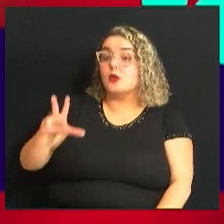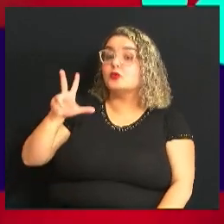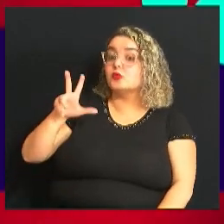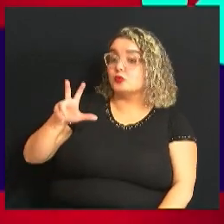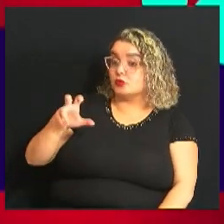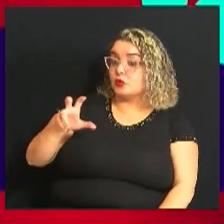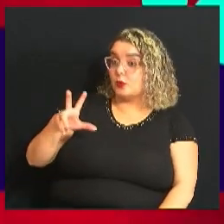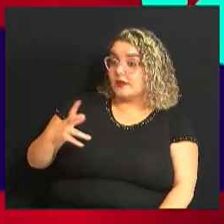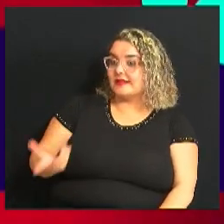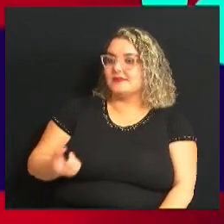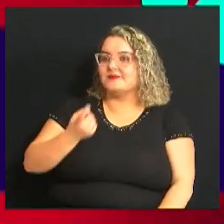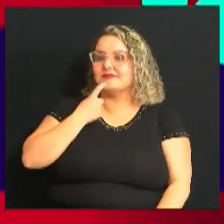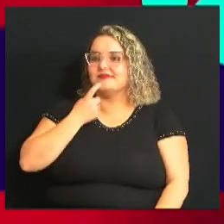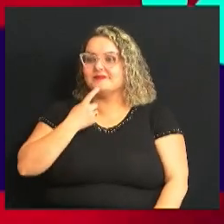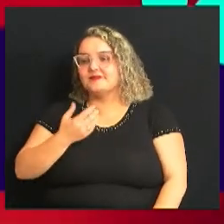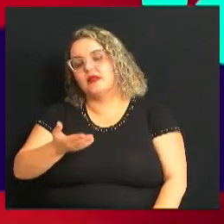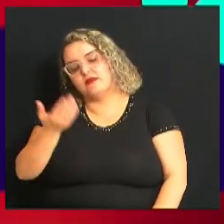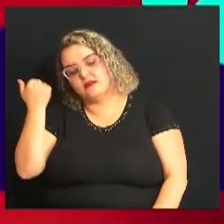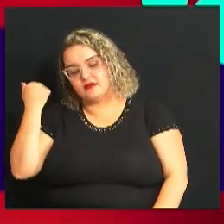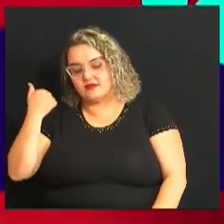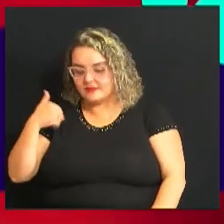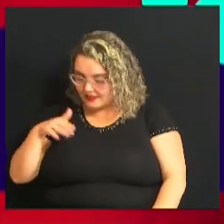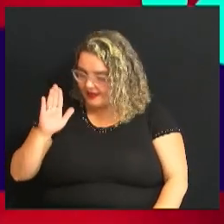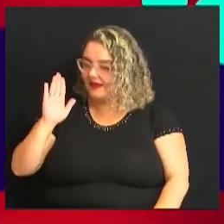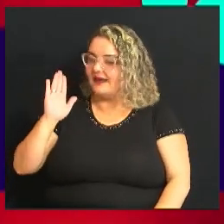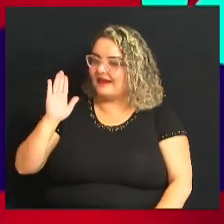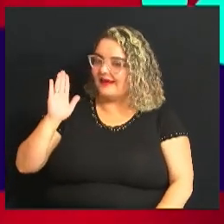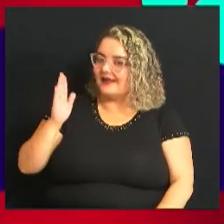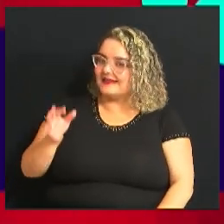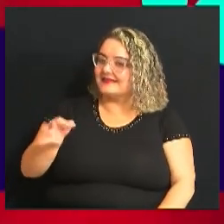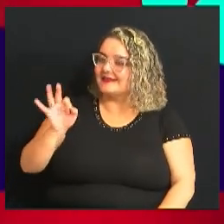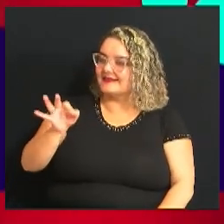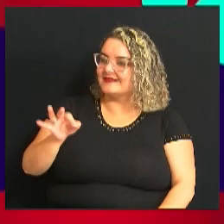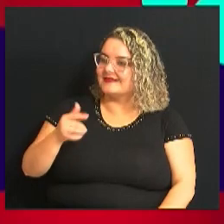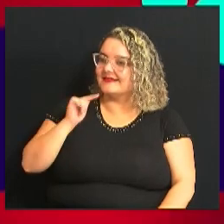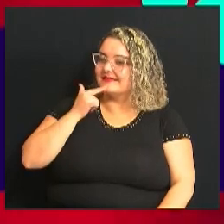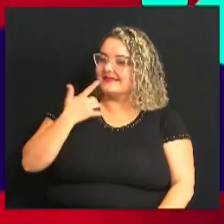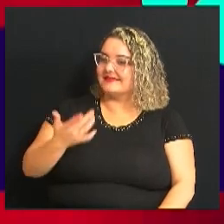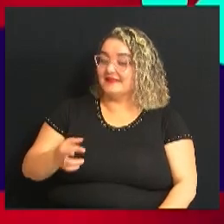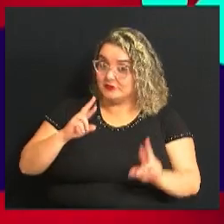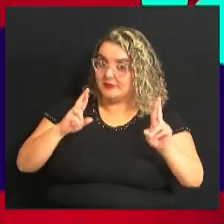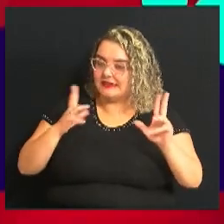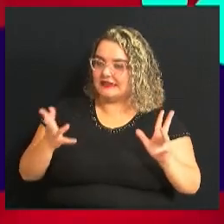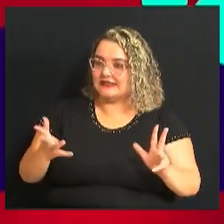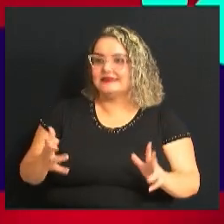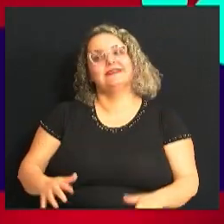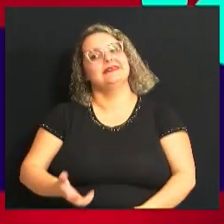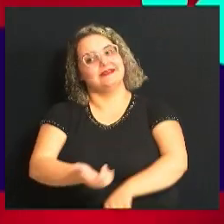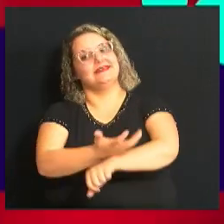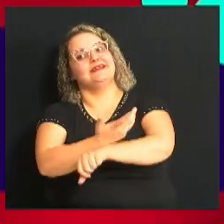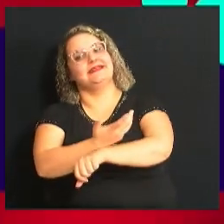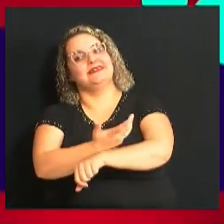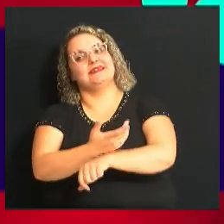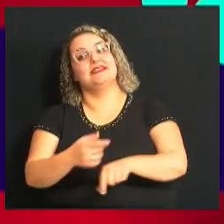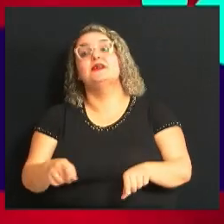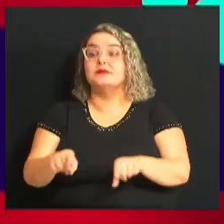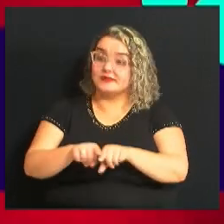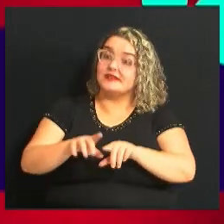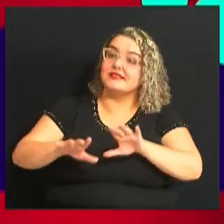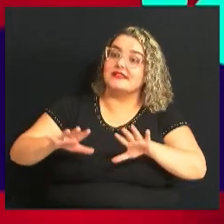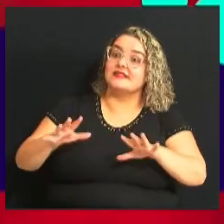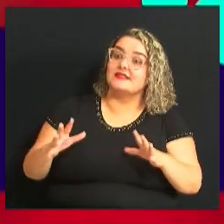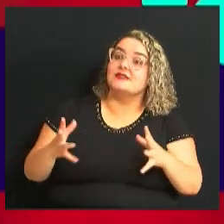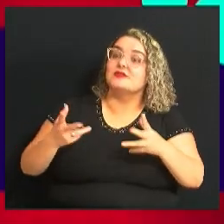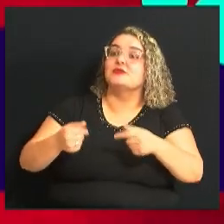meu espetáculo Segue o Baile. Tenho certeza que você vai rir, tomara, se emocionar e também porque às vezes tudo que a